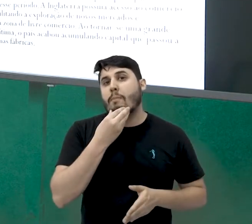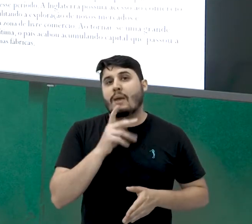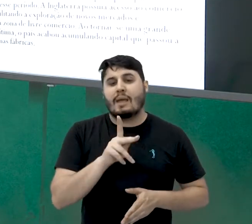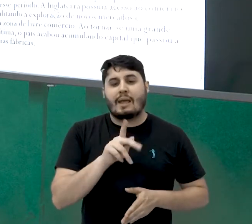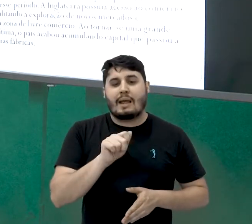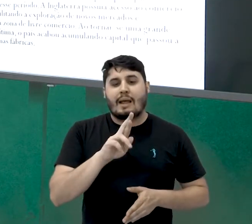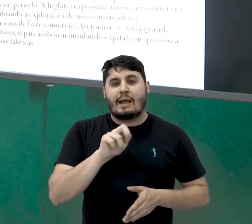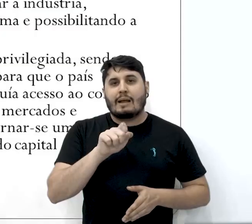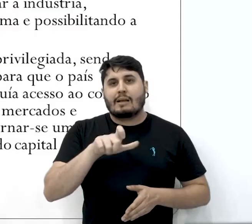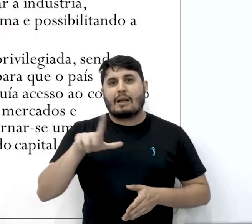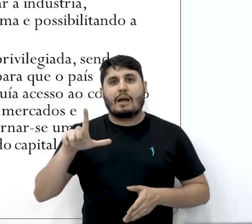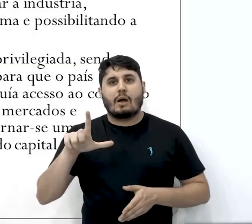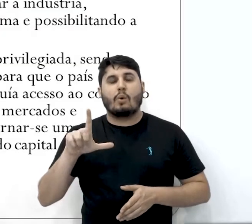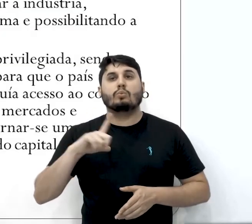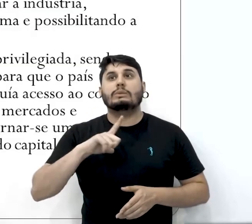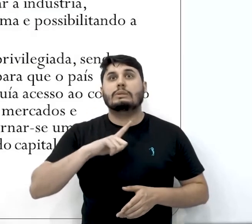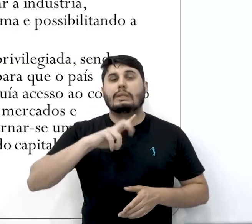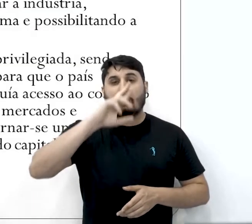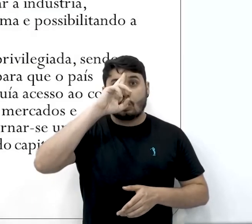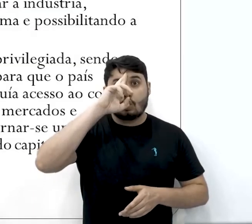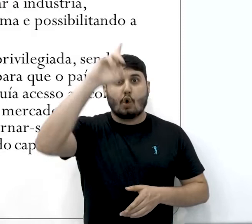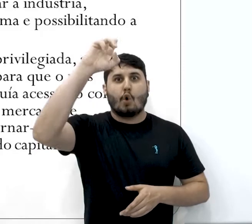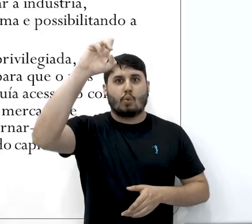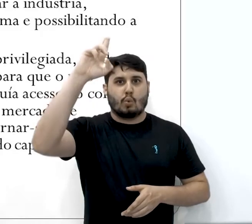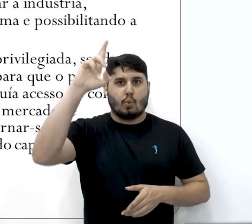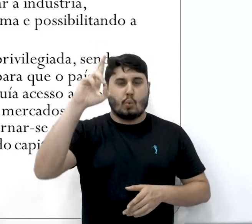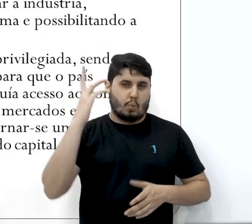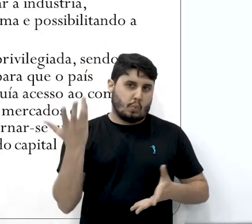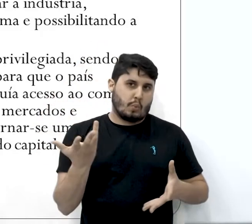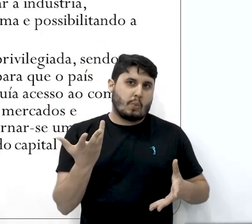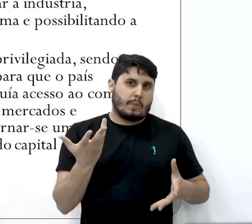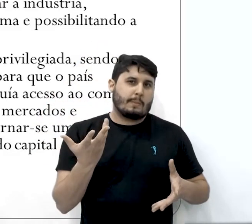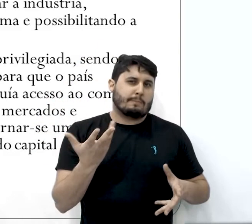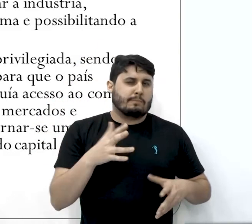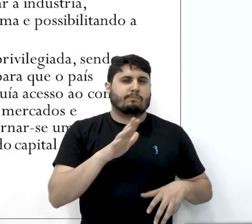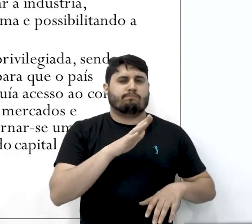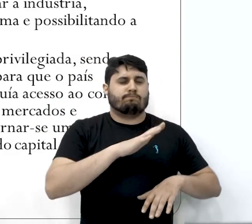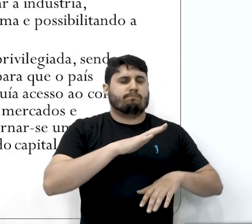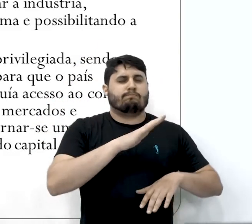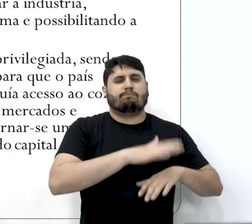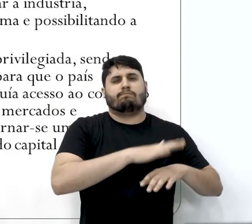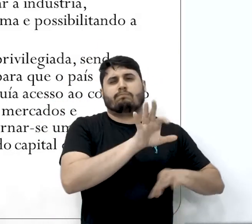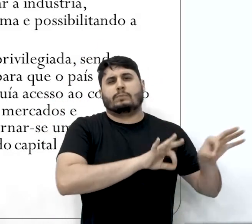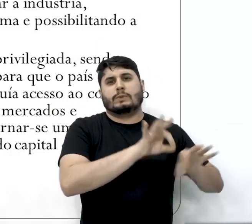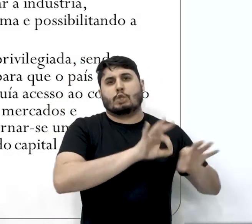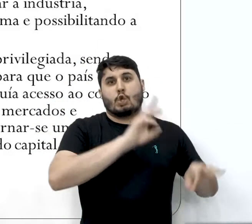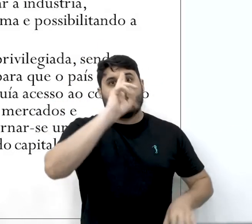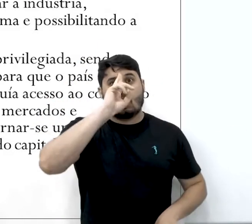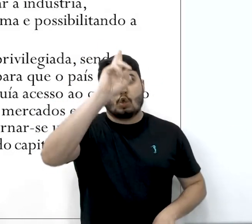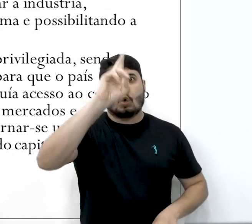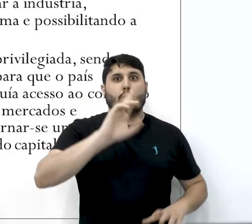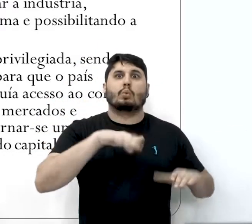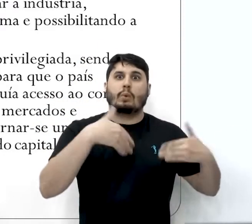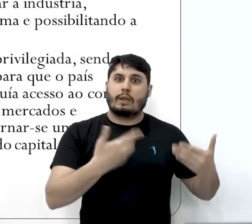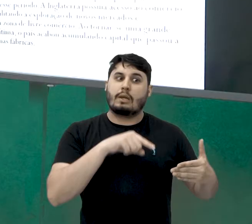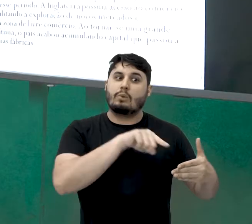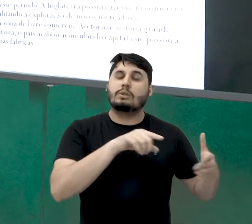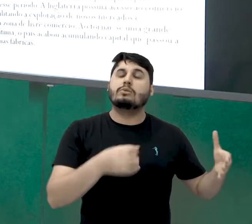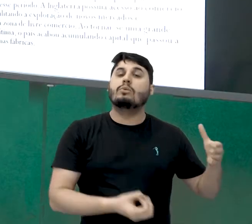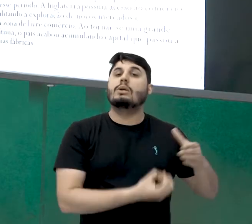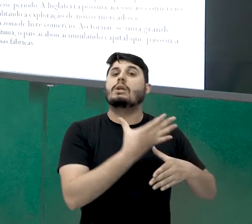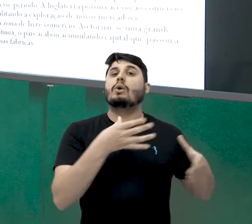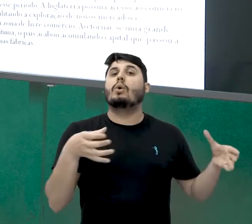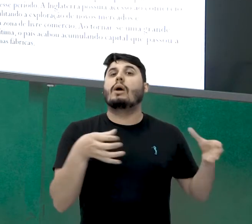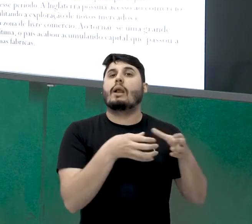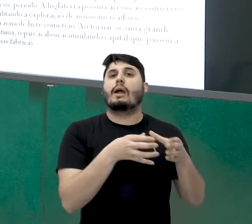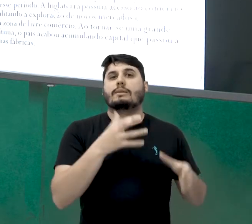o dono dos meios de produção, ou os donos dos meios de produção, os burgueses. Então, criou-se a classe da burguesia.